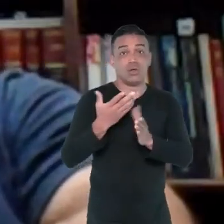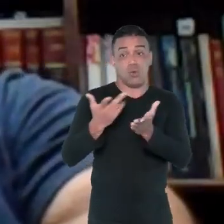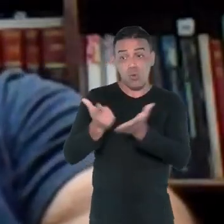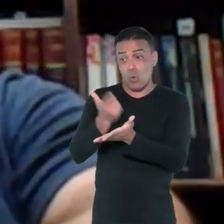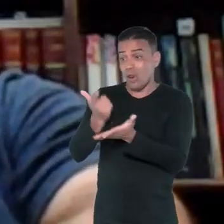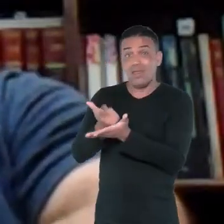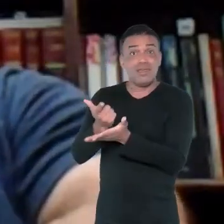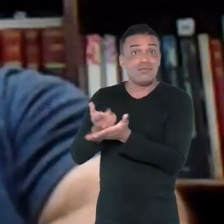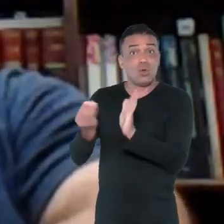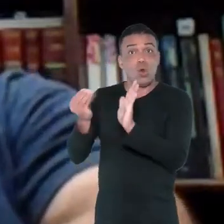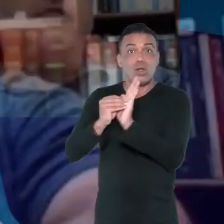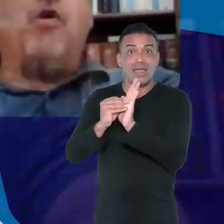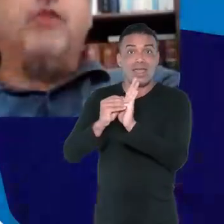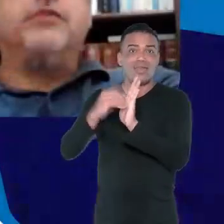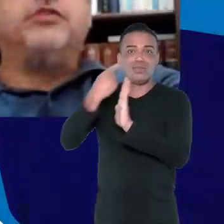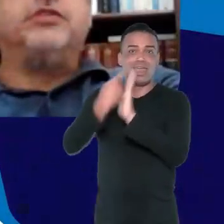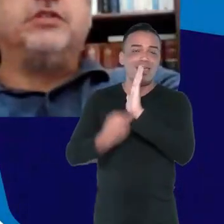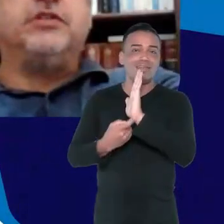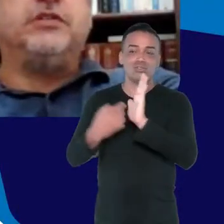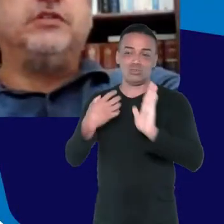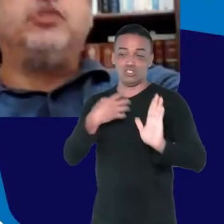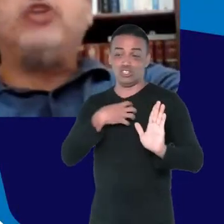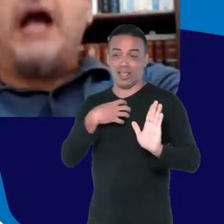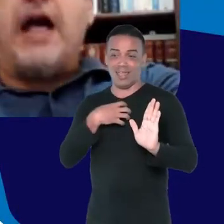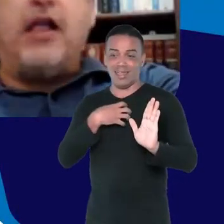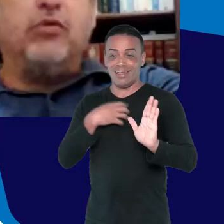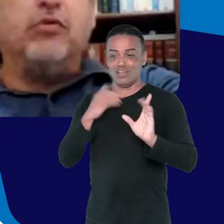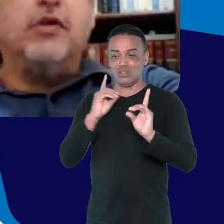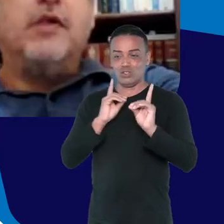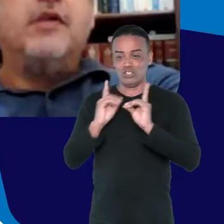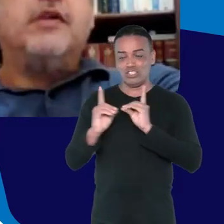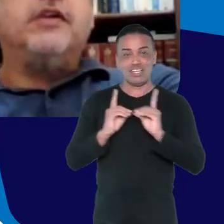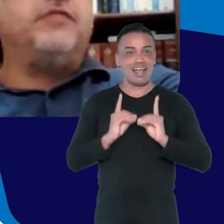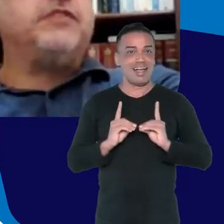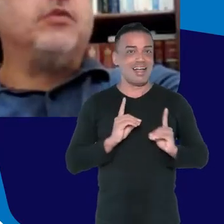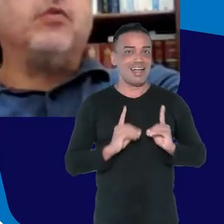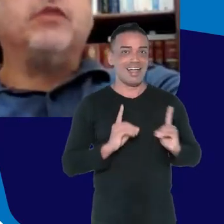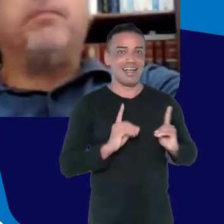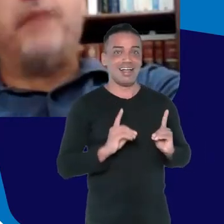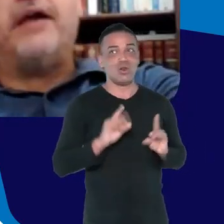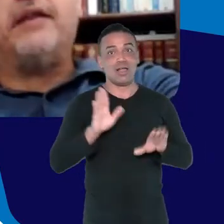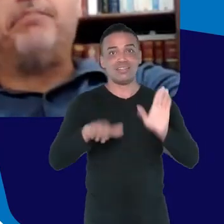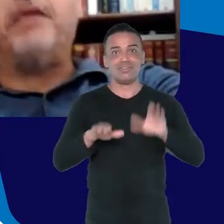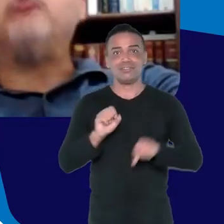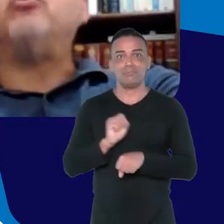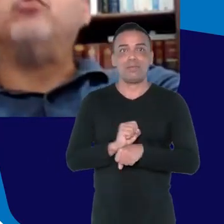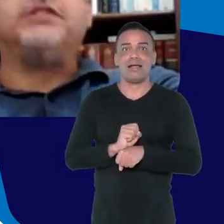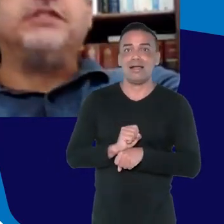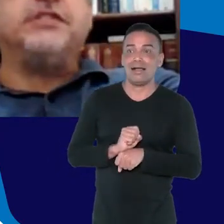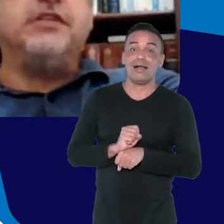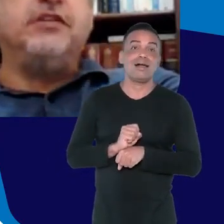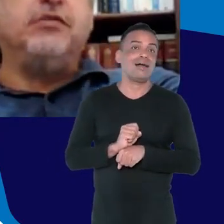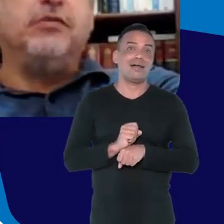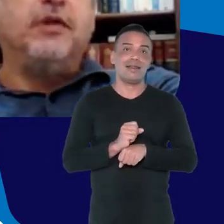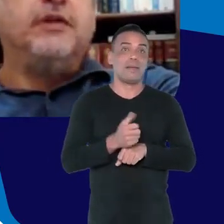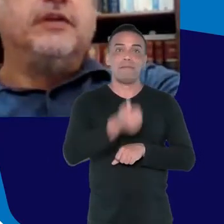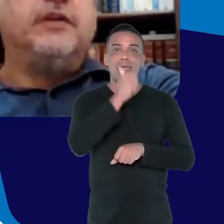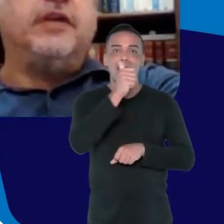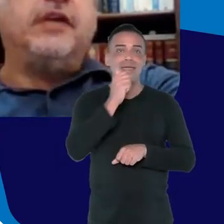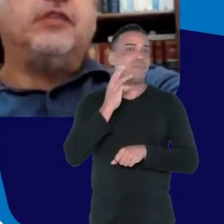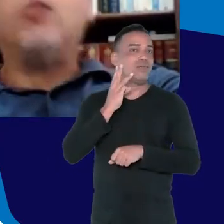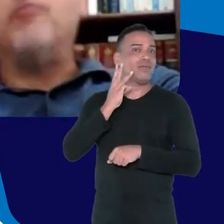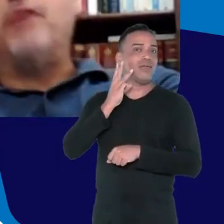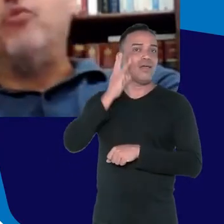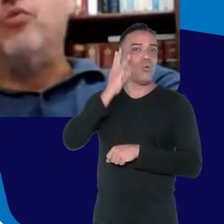né? Daquela forma de diálogo, e de vez em quando pede um whiskyzinho,